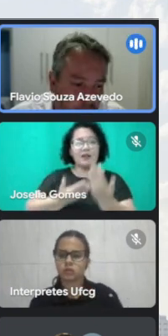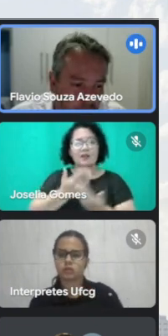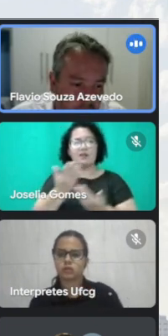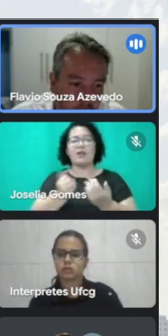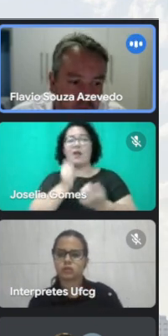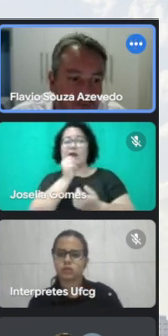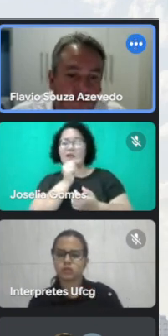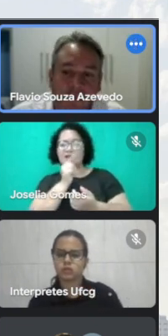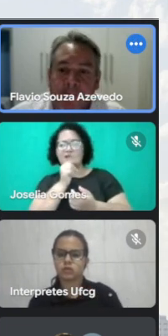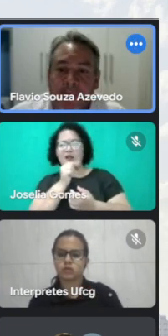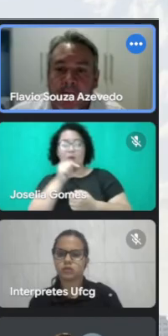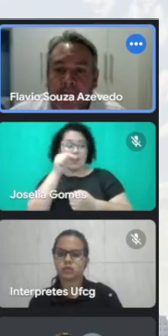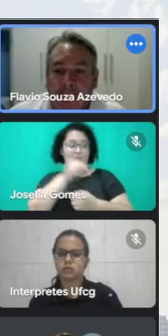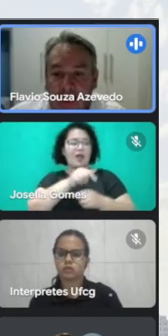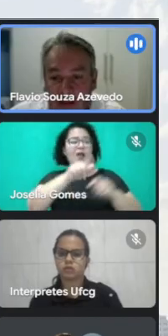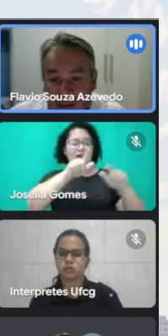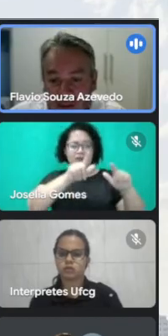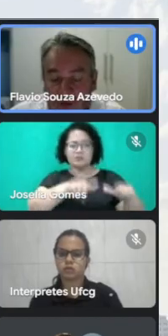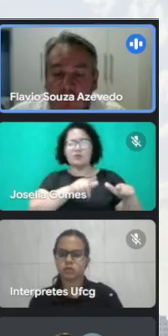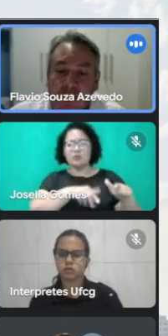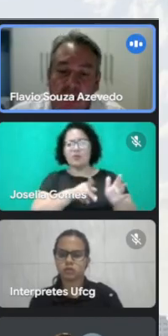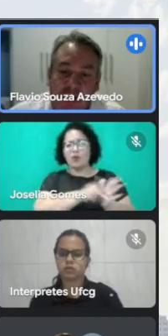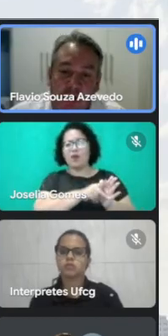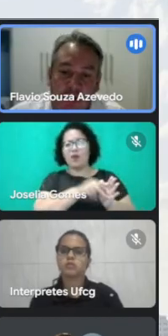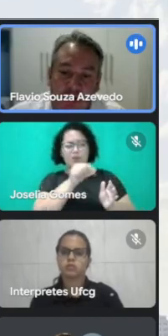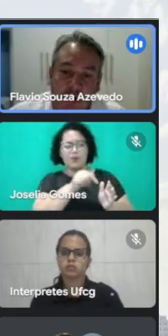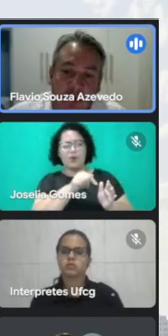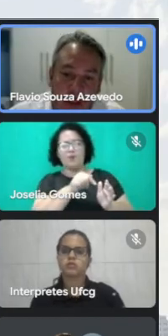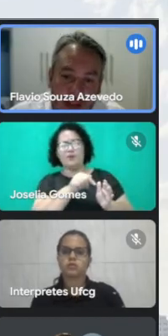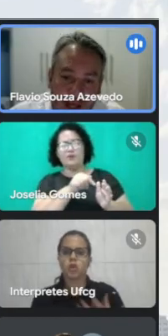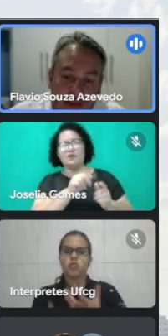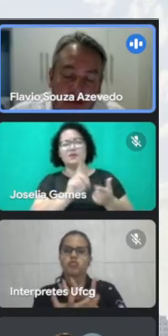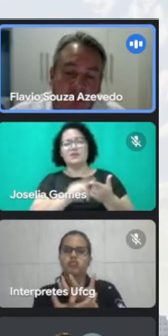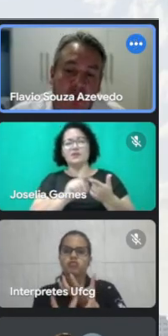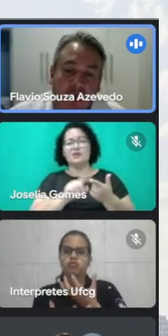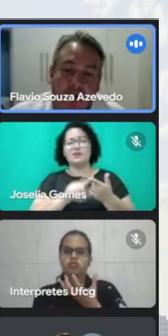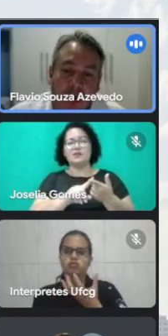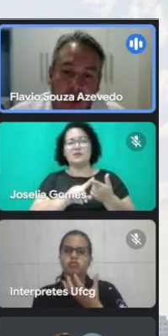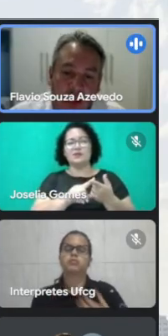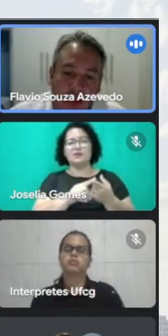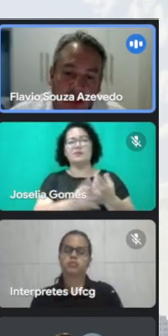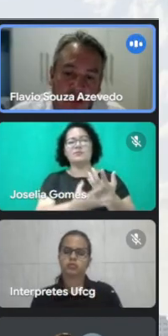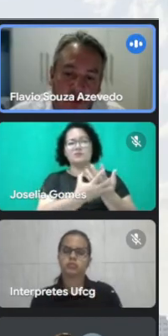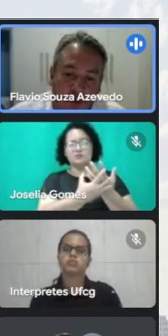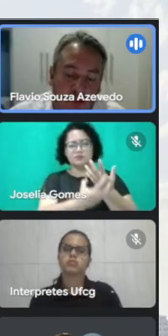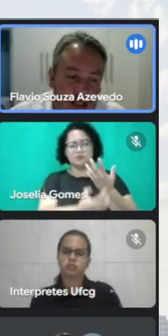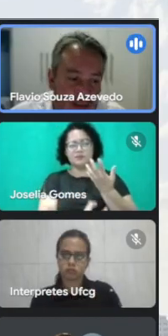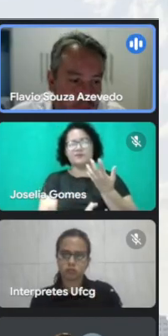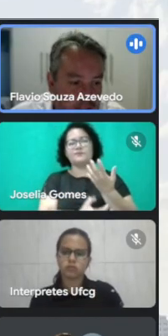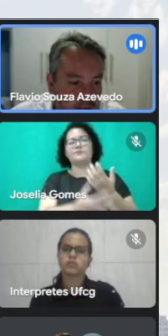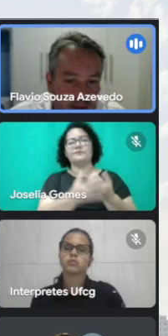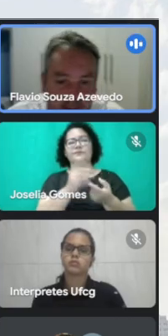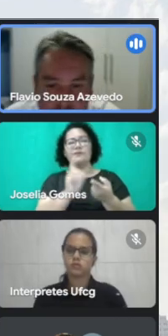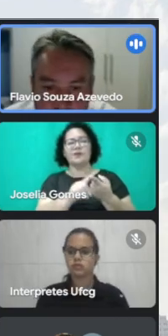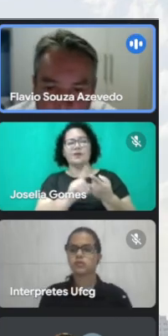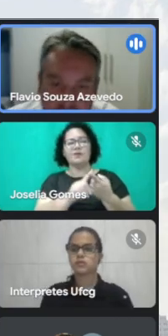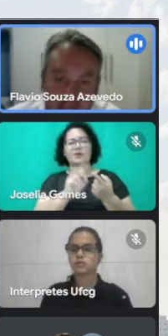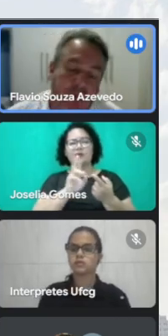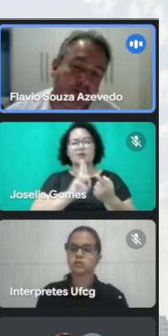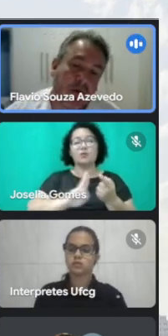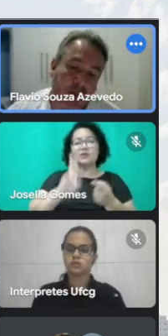no próprio local. Além disso, trazer, por exemplo, amenidades. Por exemplo, como utiliza plantas,